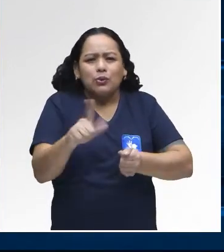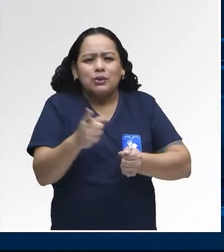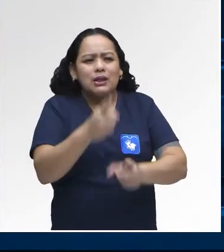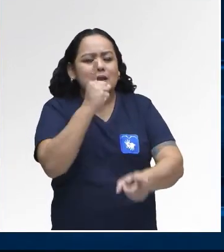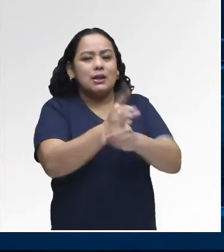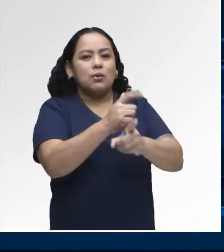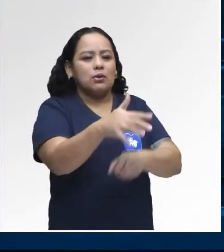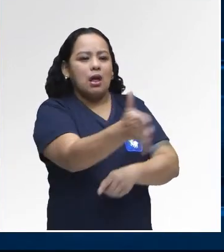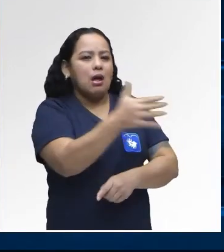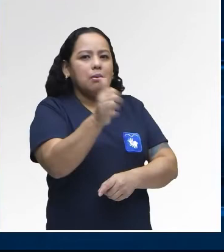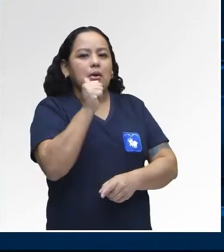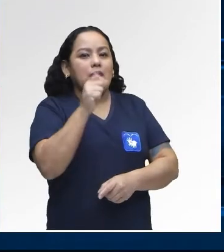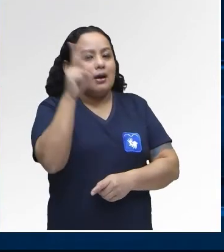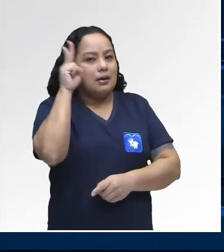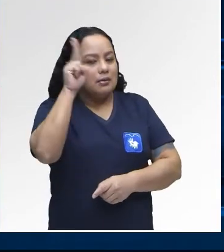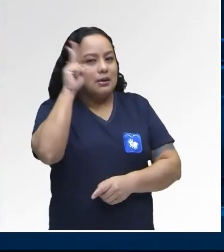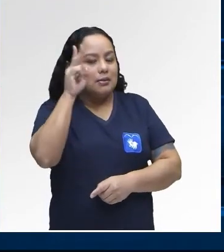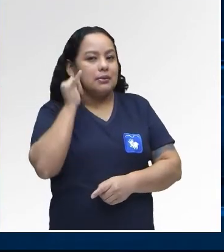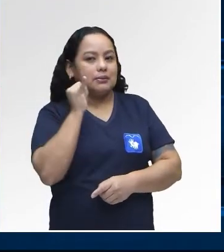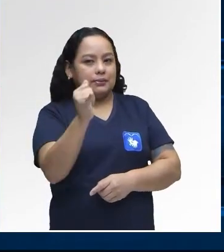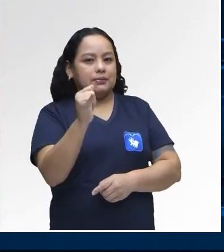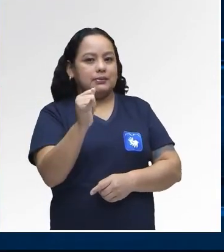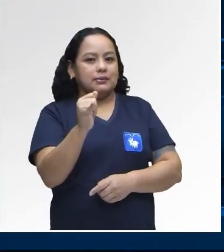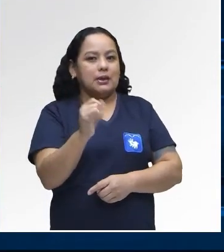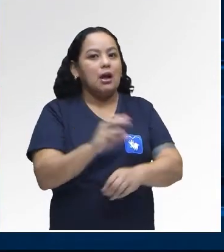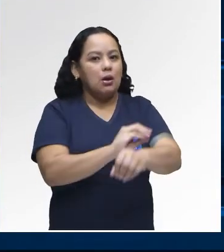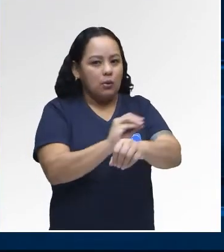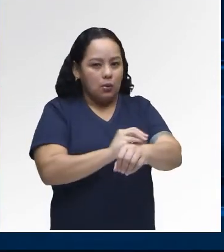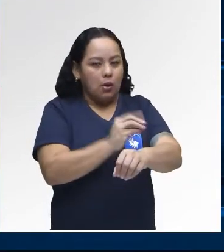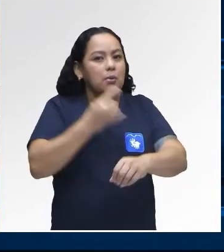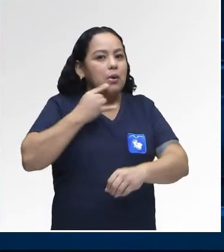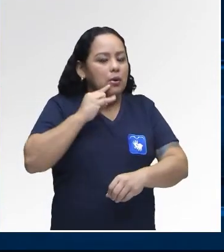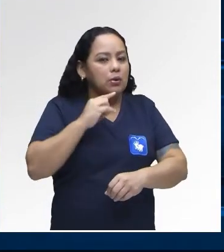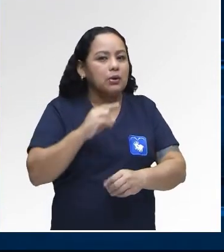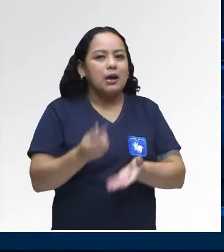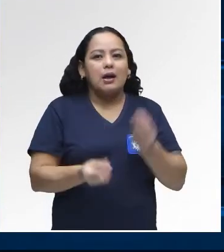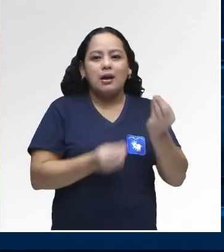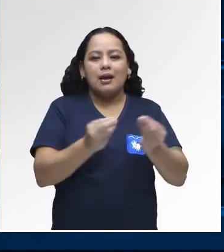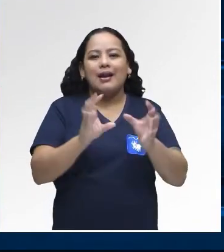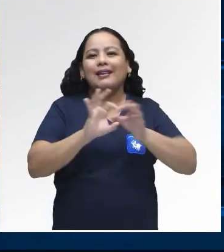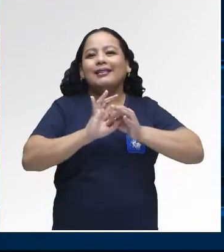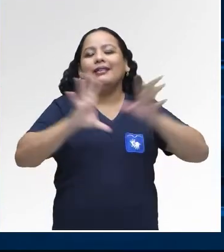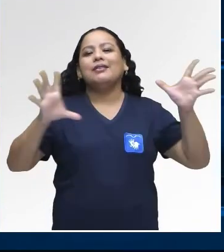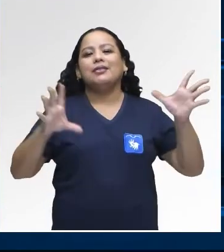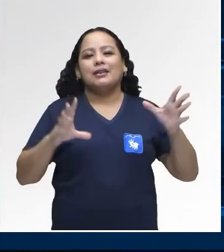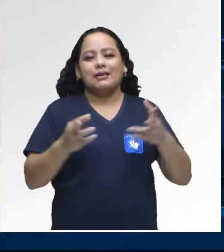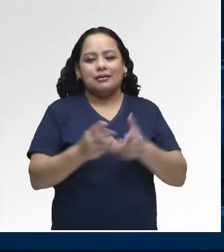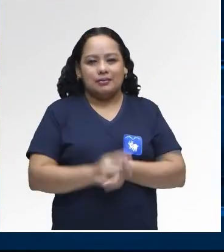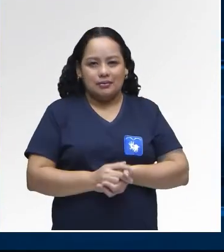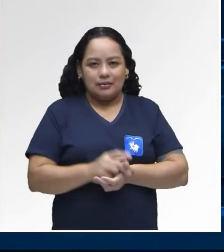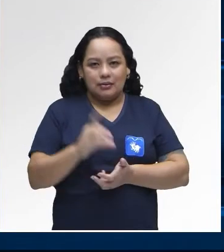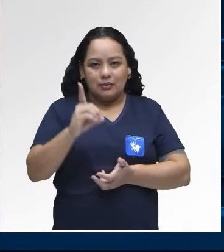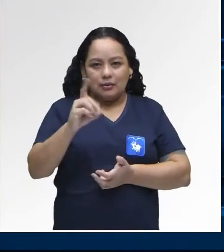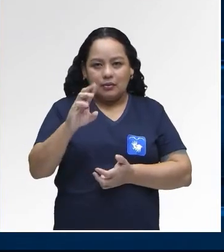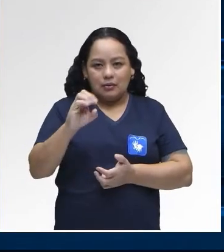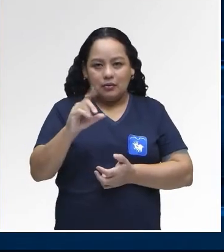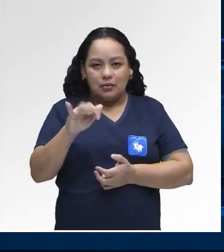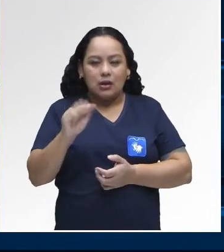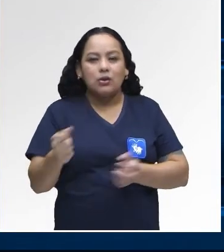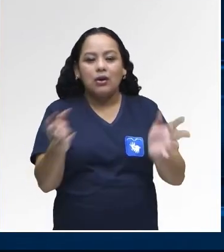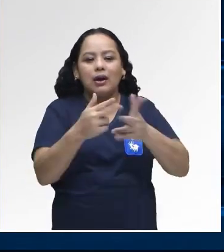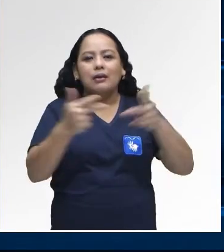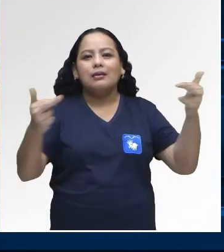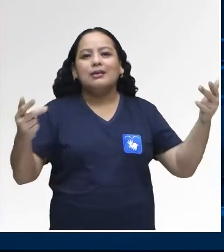alcoólica, né? Lembrando que o álcool é droga, mas é uma droga lícita, né? Uma droga que é permitida tanto